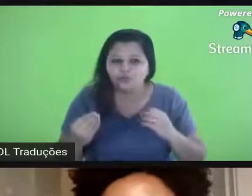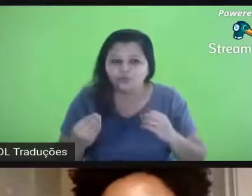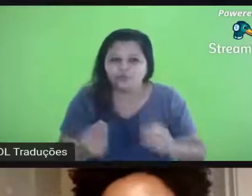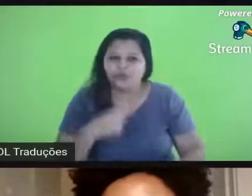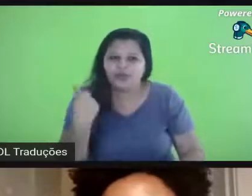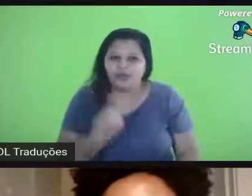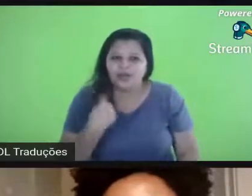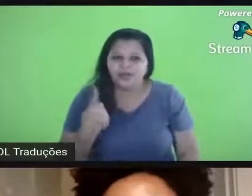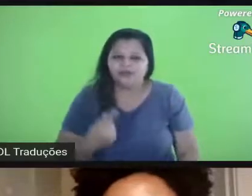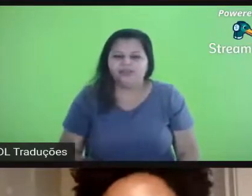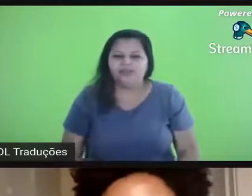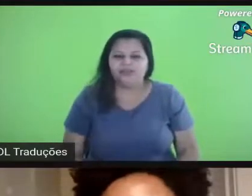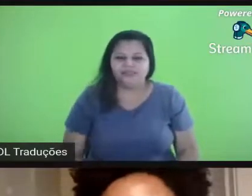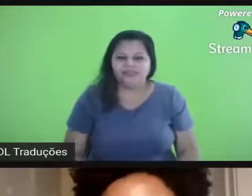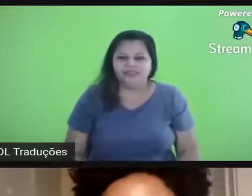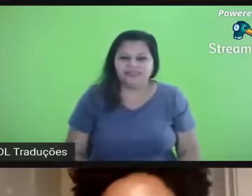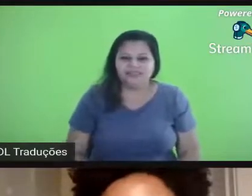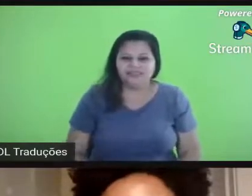se